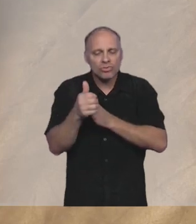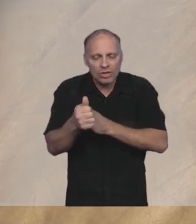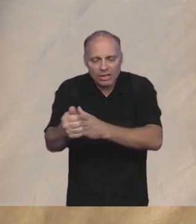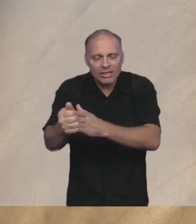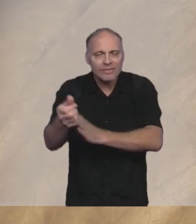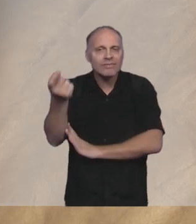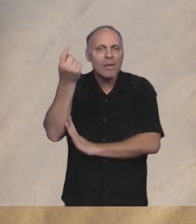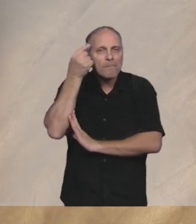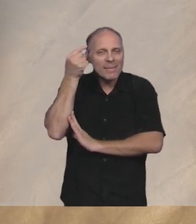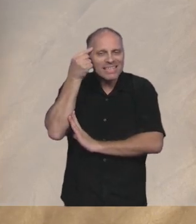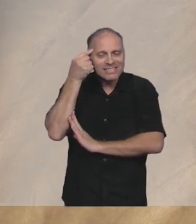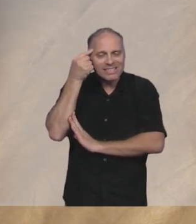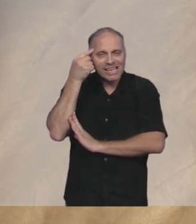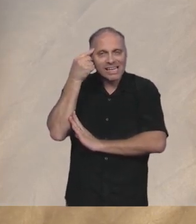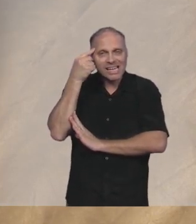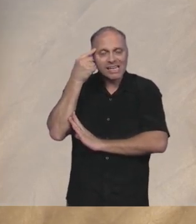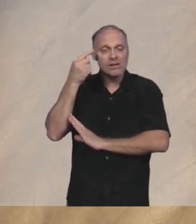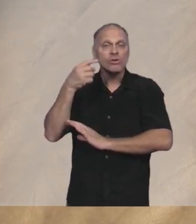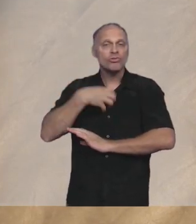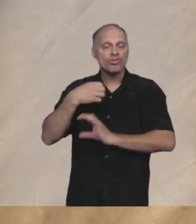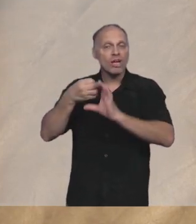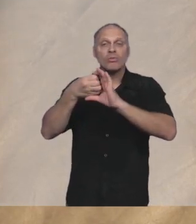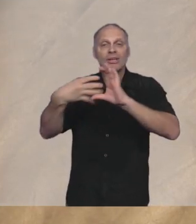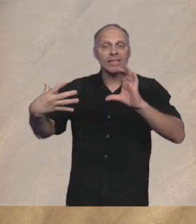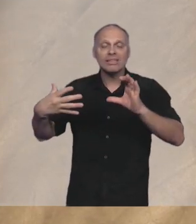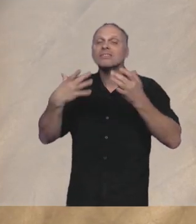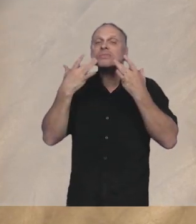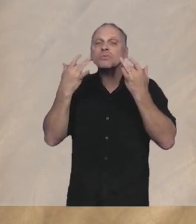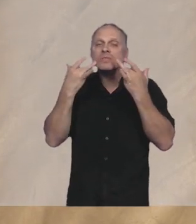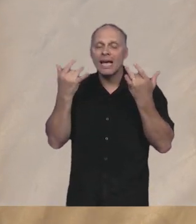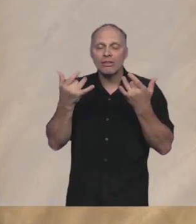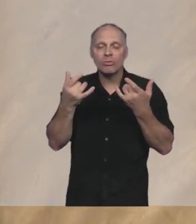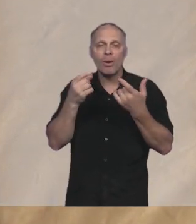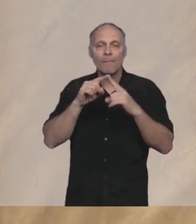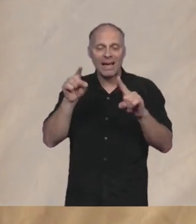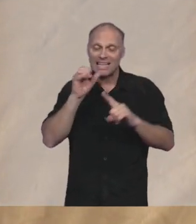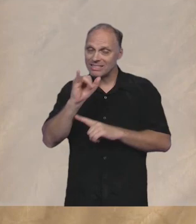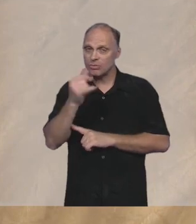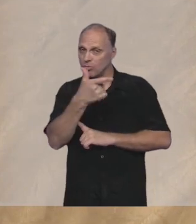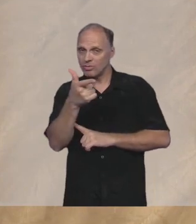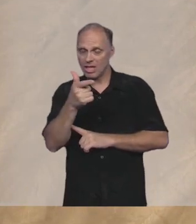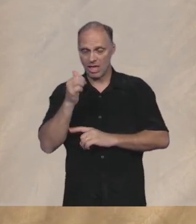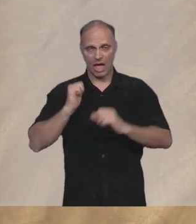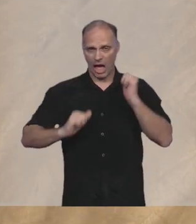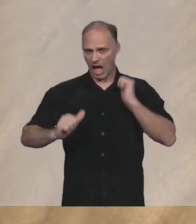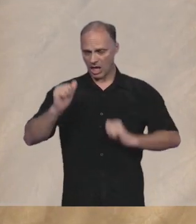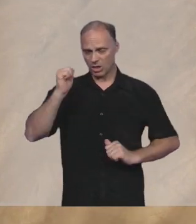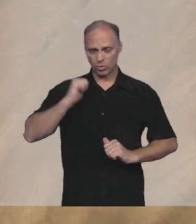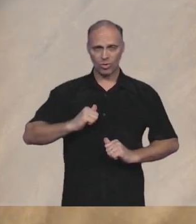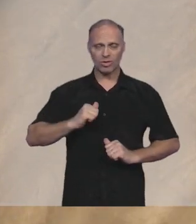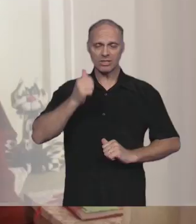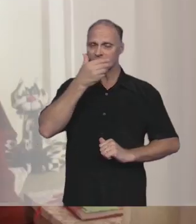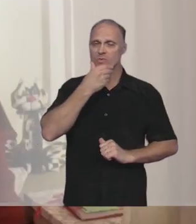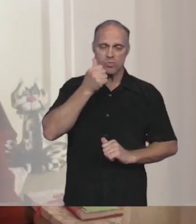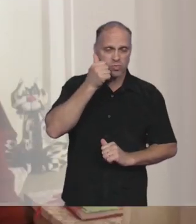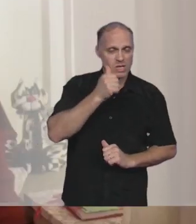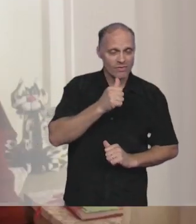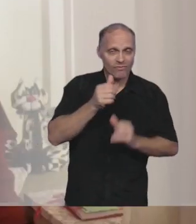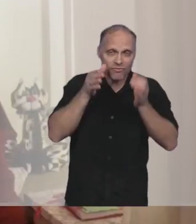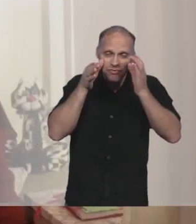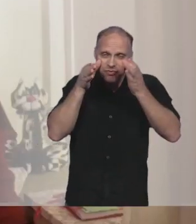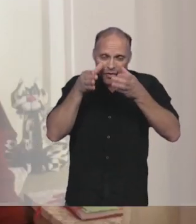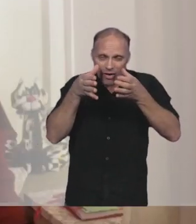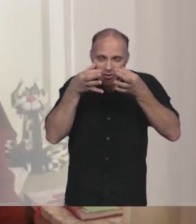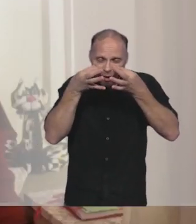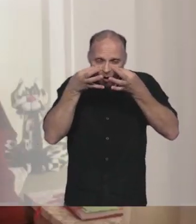que se tu não tem atores e atrizes bem focados e que trabalham com verdade, com